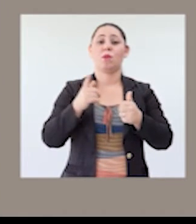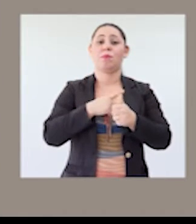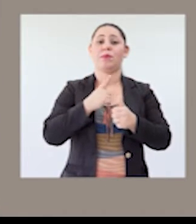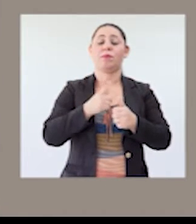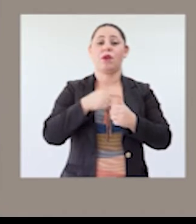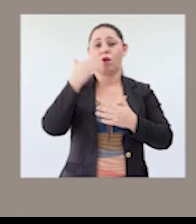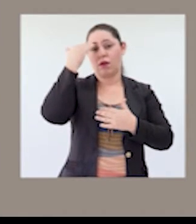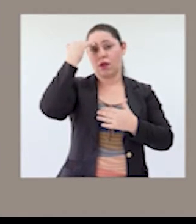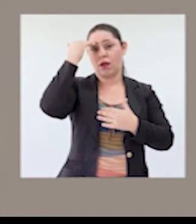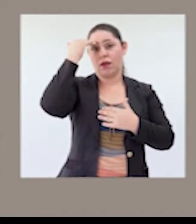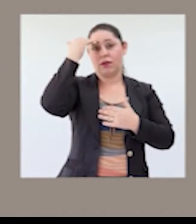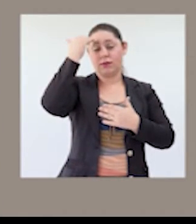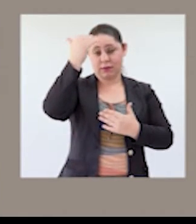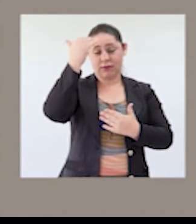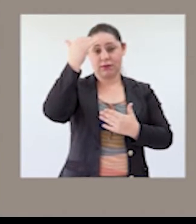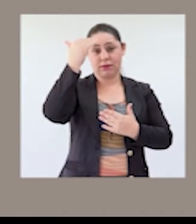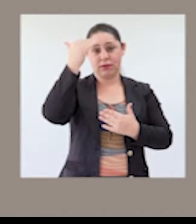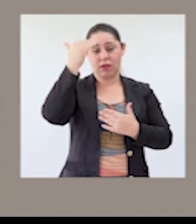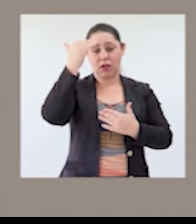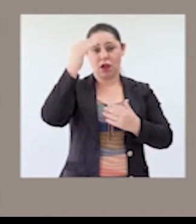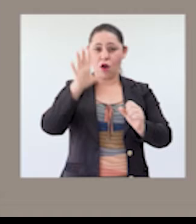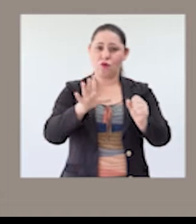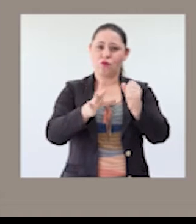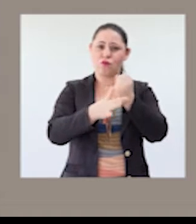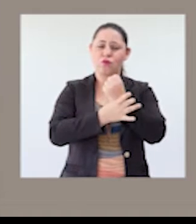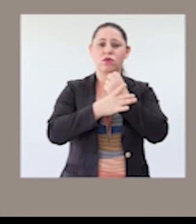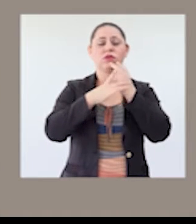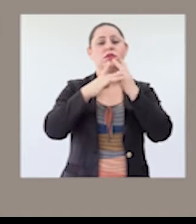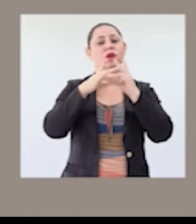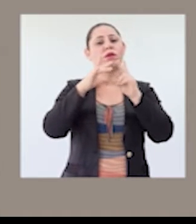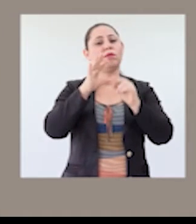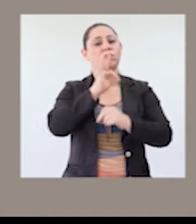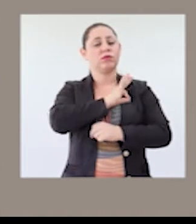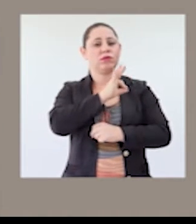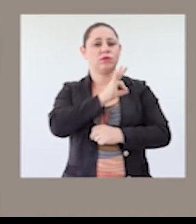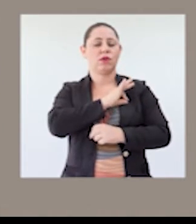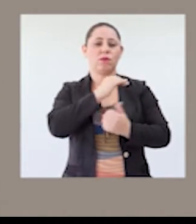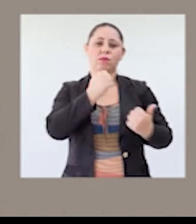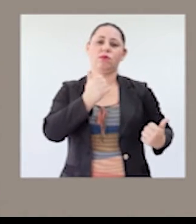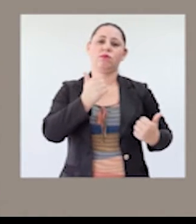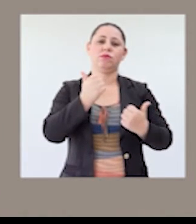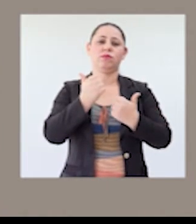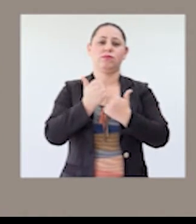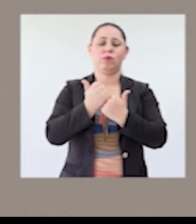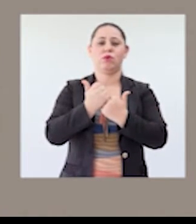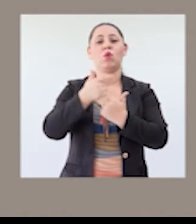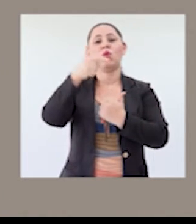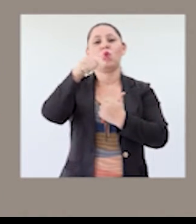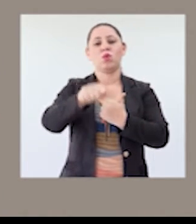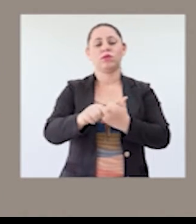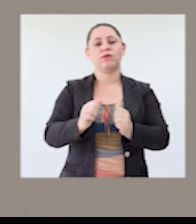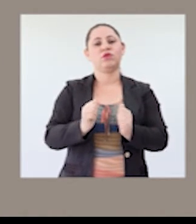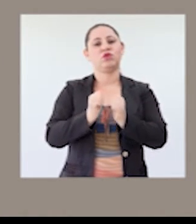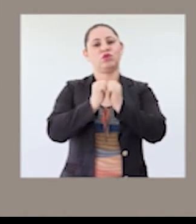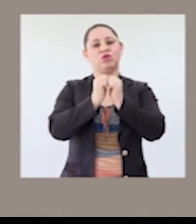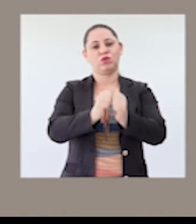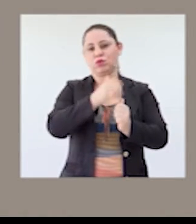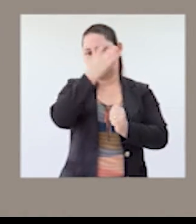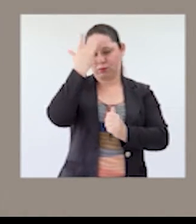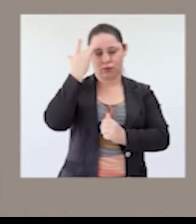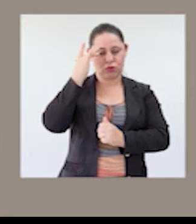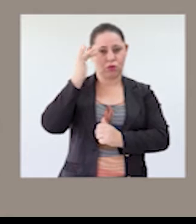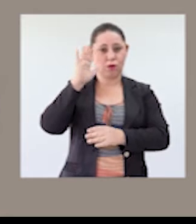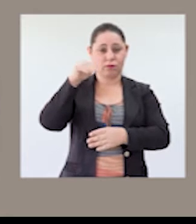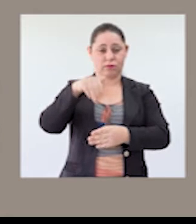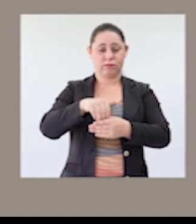quero primeiramente fazer um agradecimento à Força Policial como um todo pelo apoio que nos darão mais uma vez no